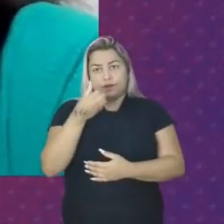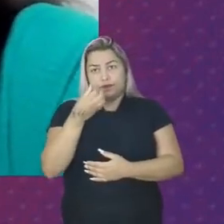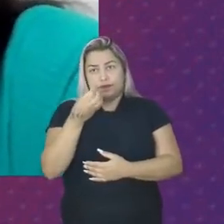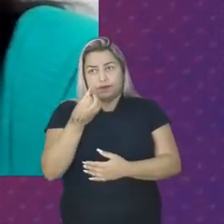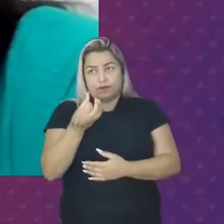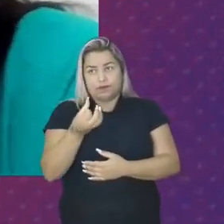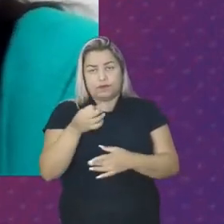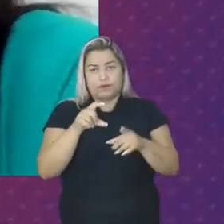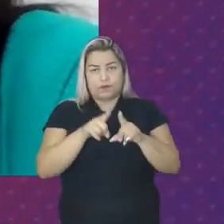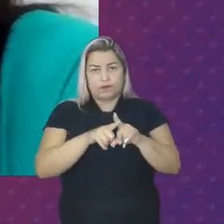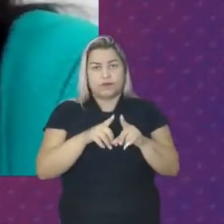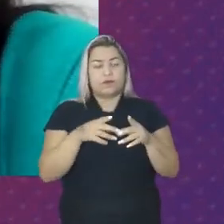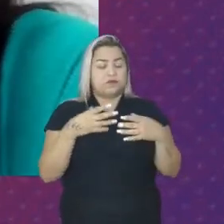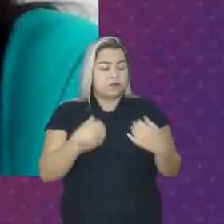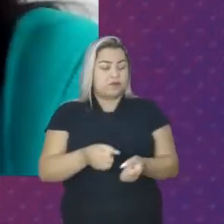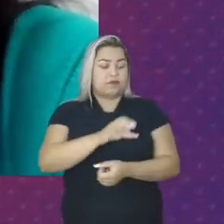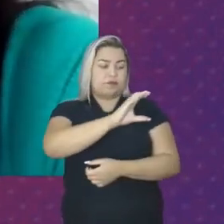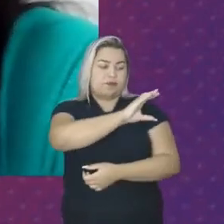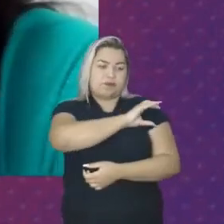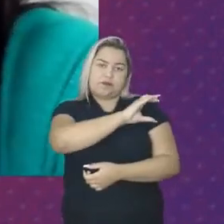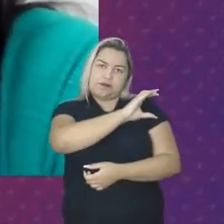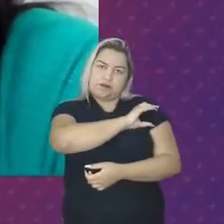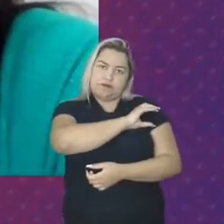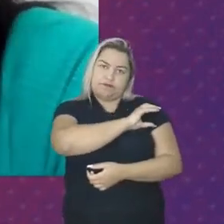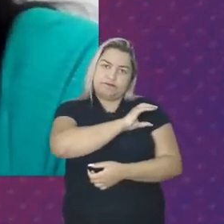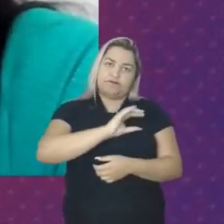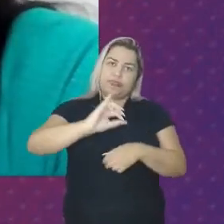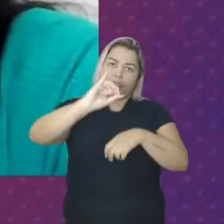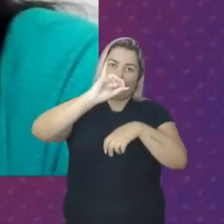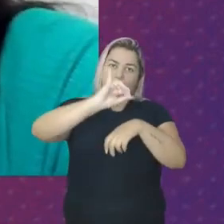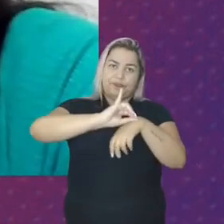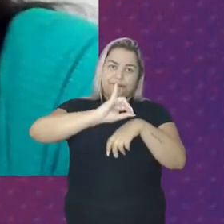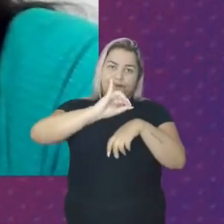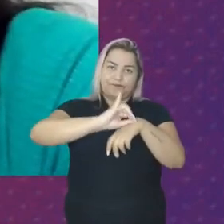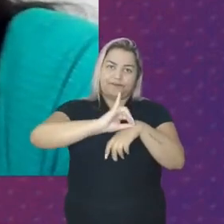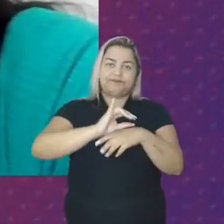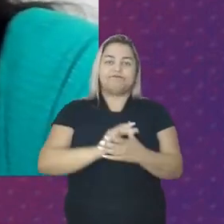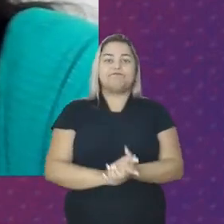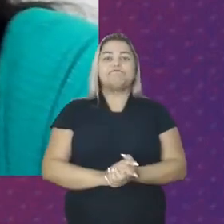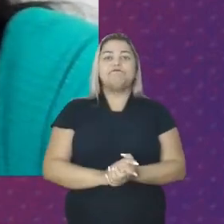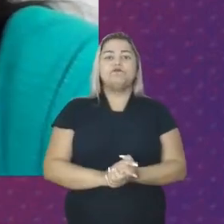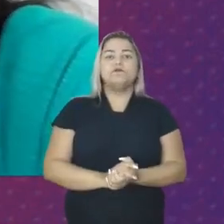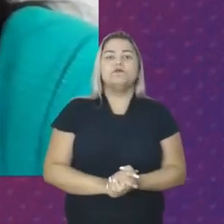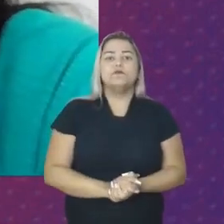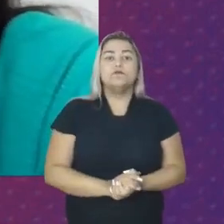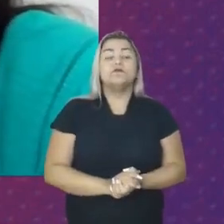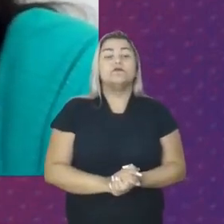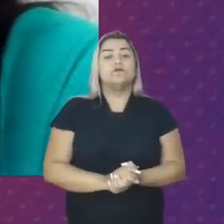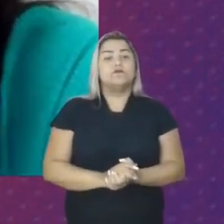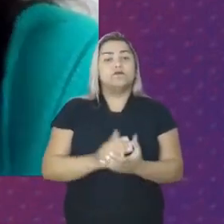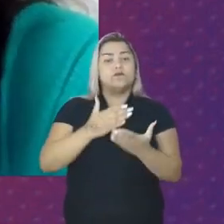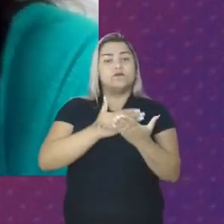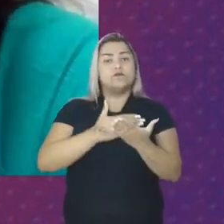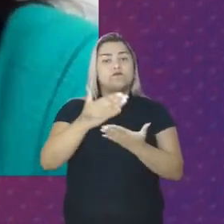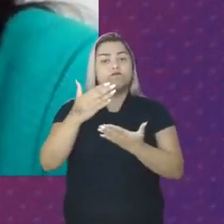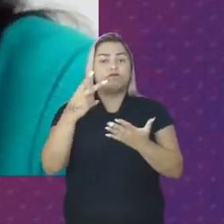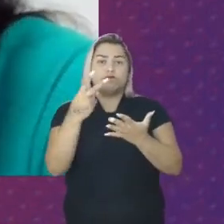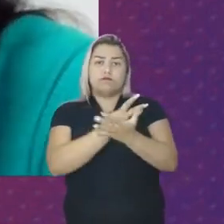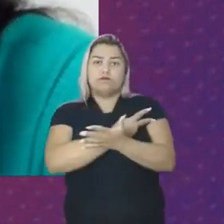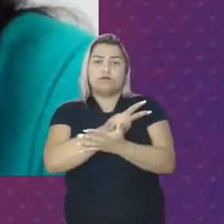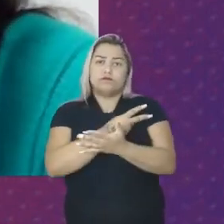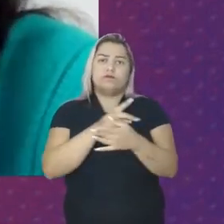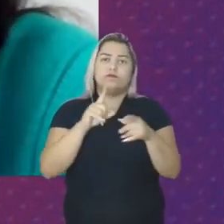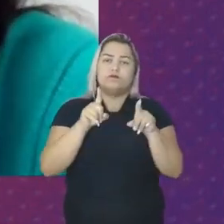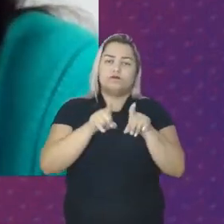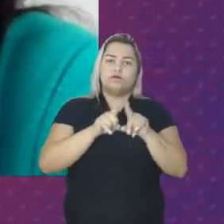assume aí a coordenação dessa central. Então, assim, no momento em que começava a surgir o que hoje